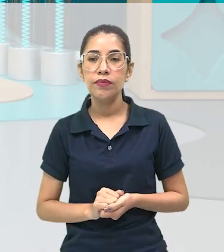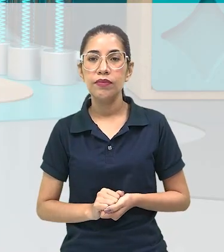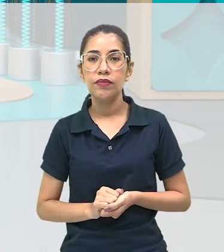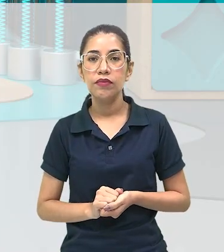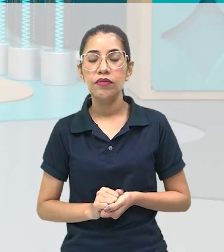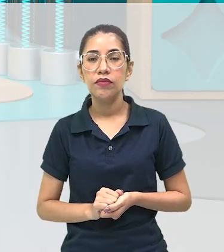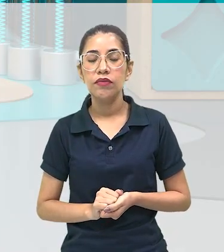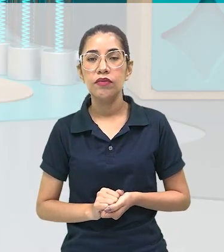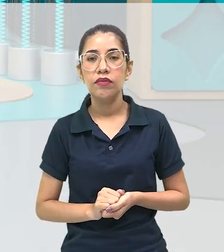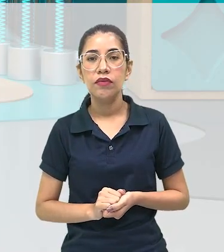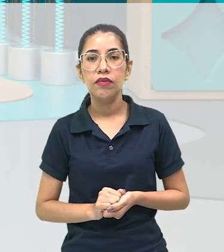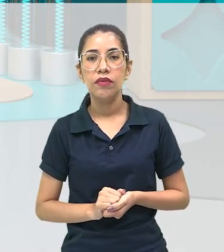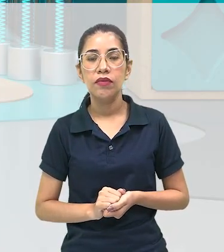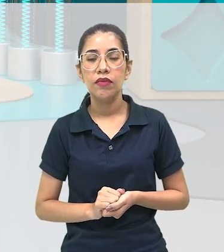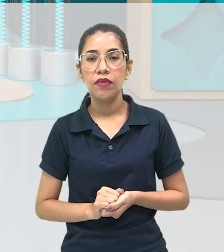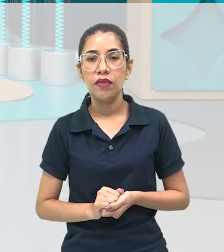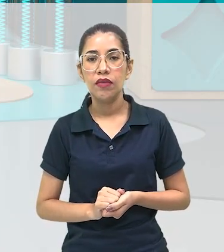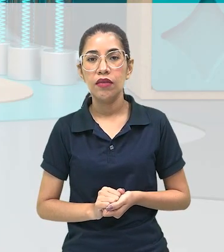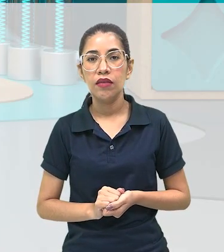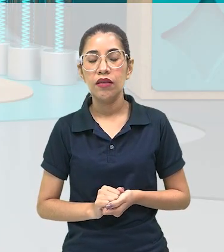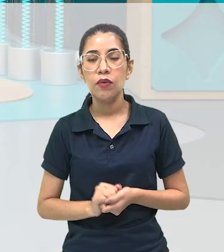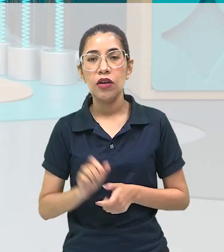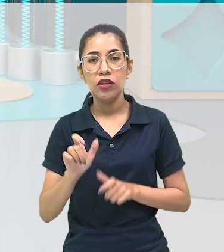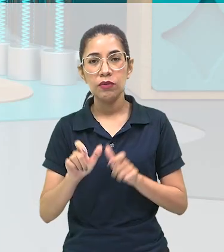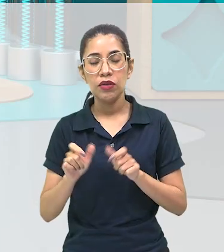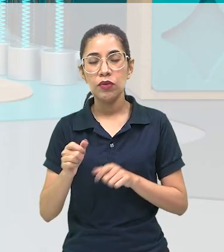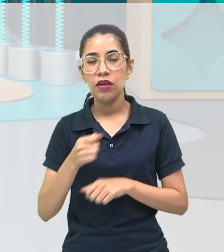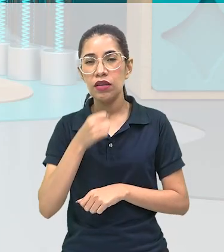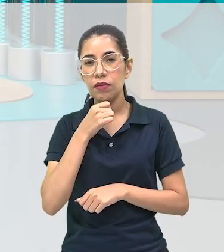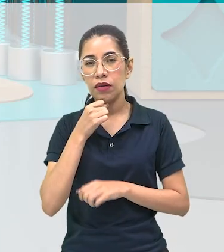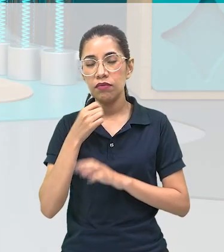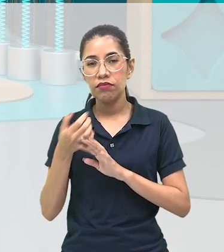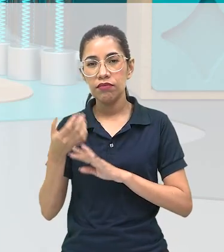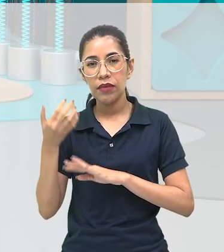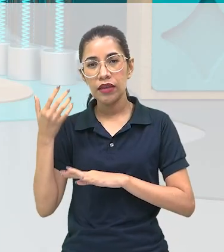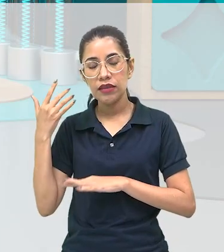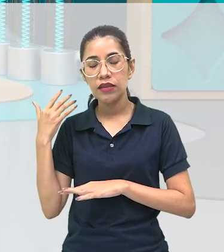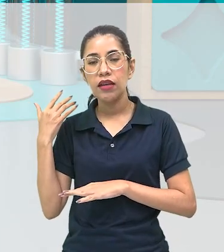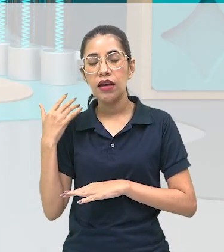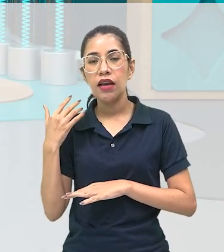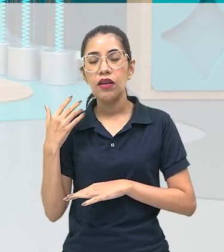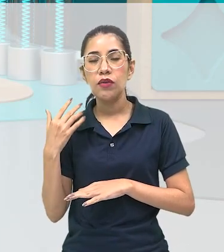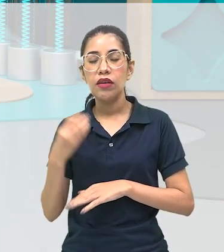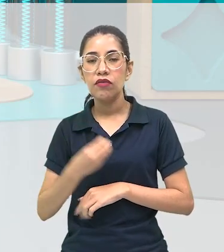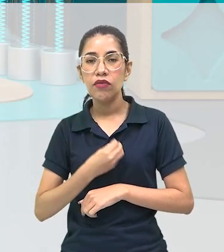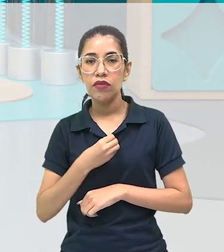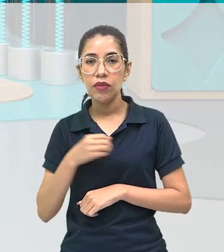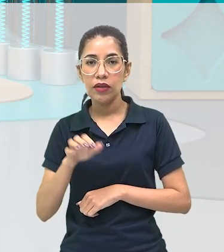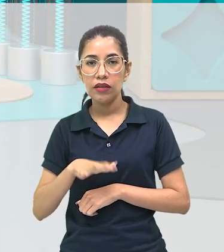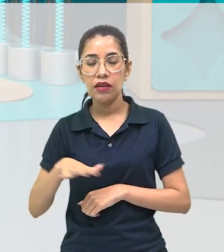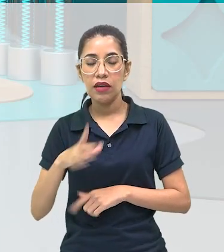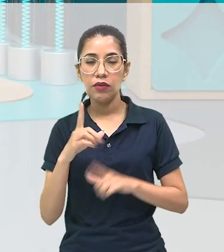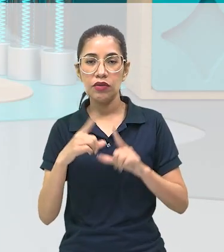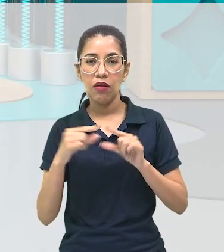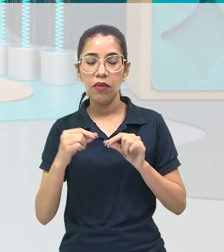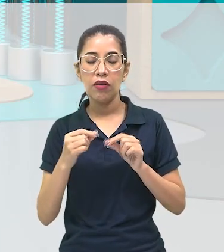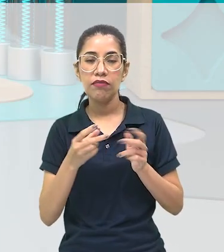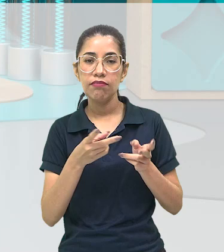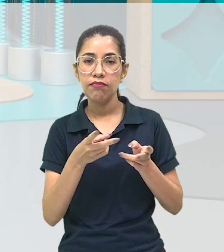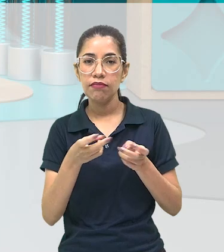primeiro, uma observação, né, que os nativos antigos, os primeiros ocupantes do Japão,